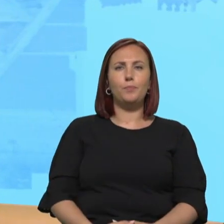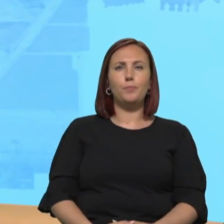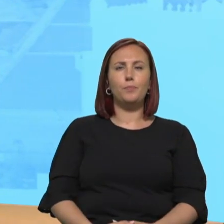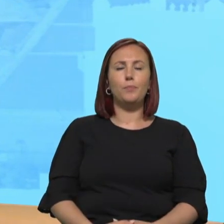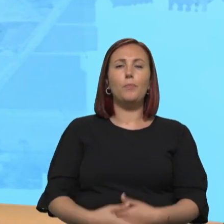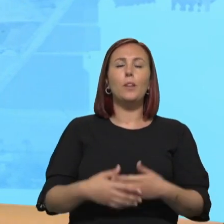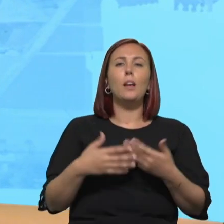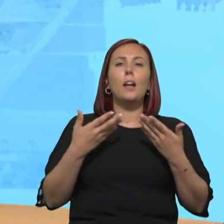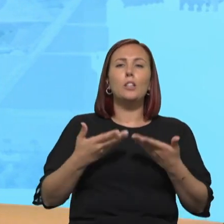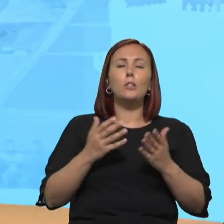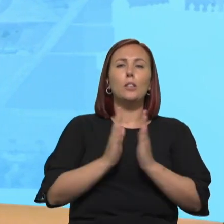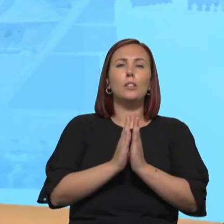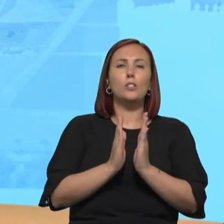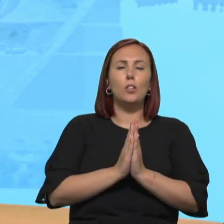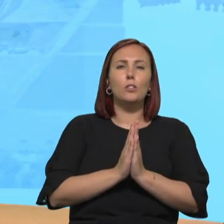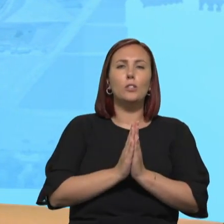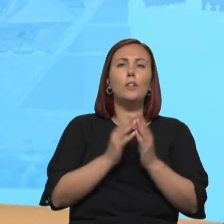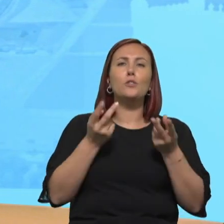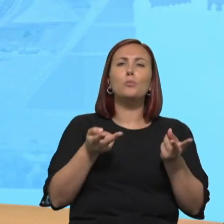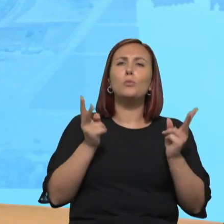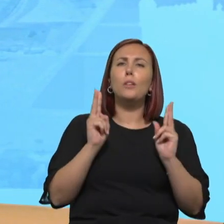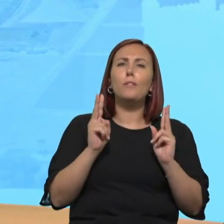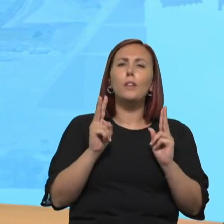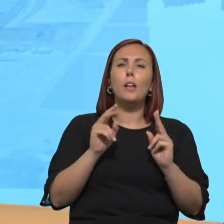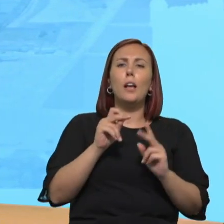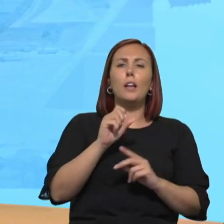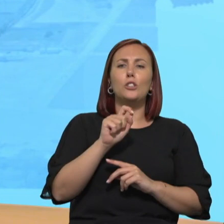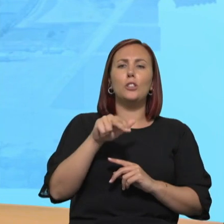A atualidade religiosa que está disponível em